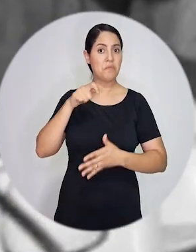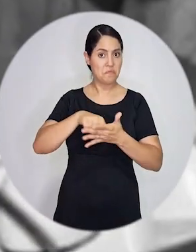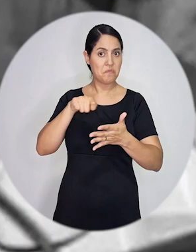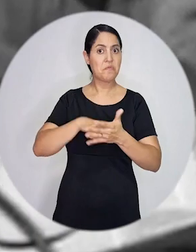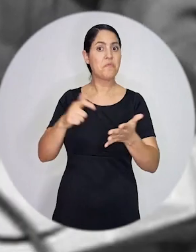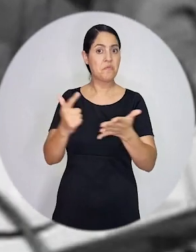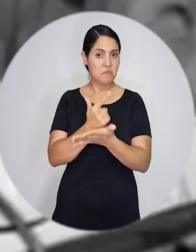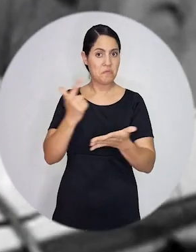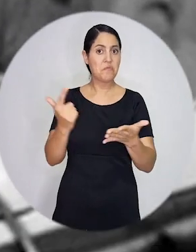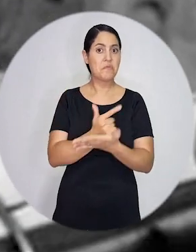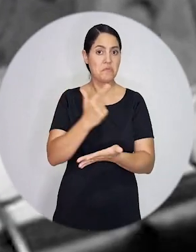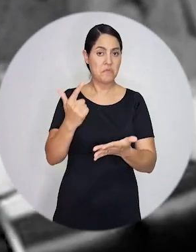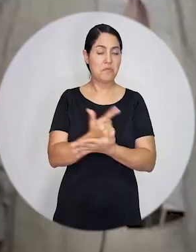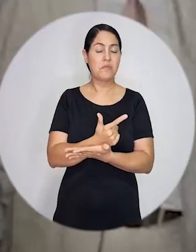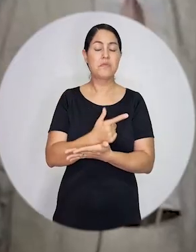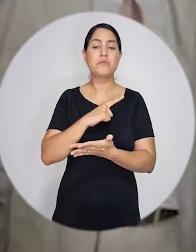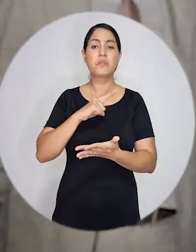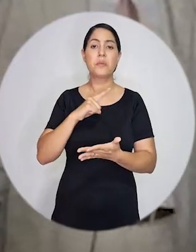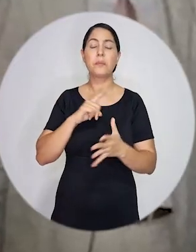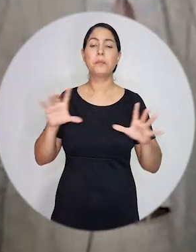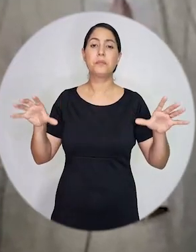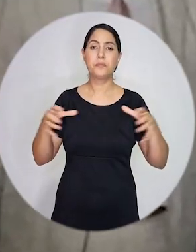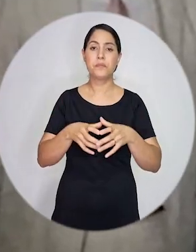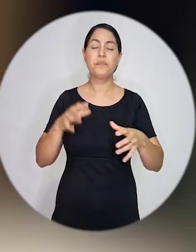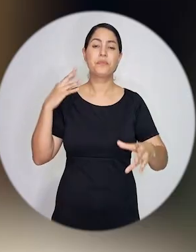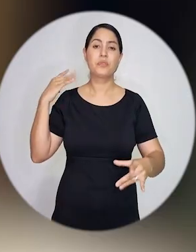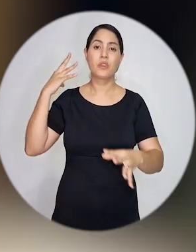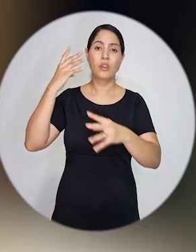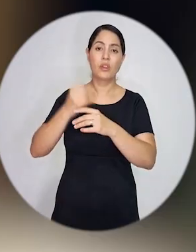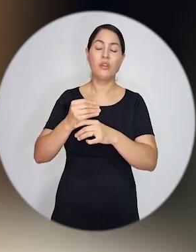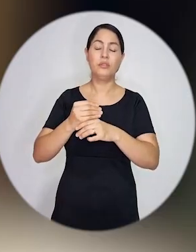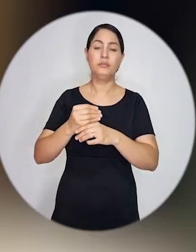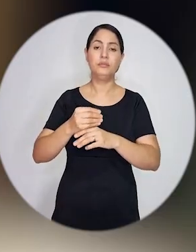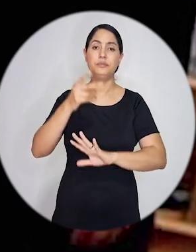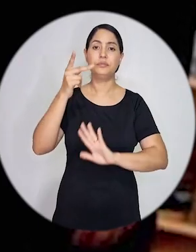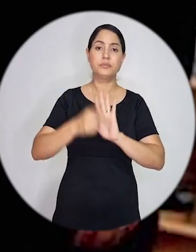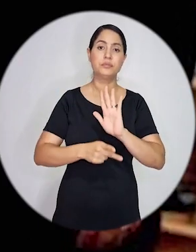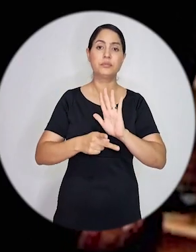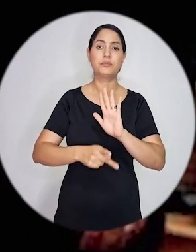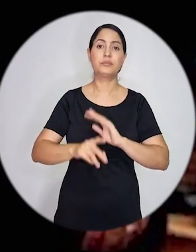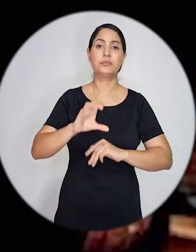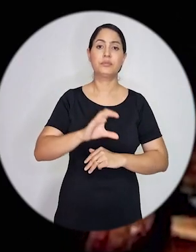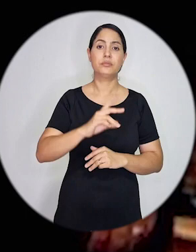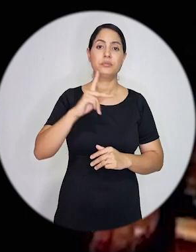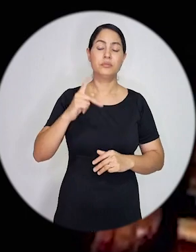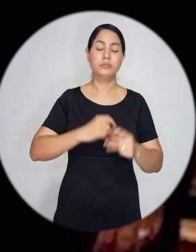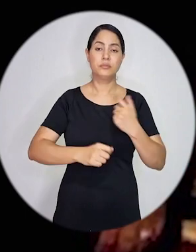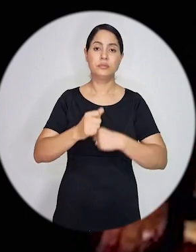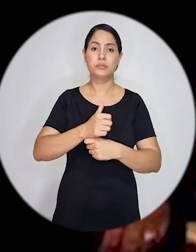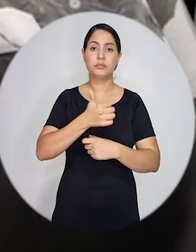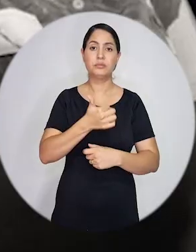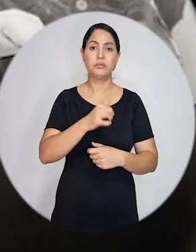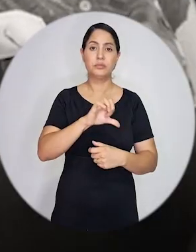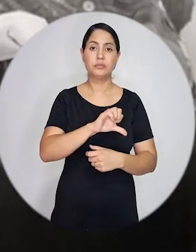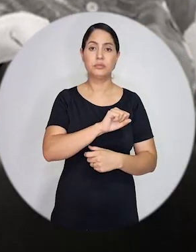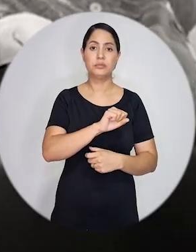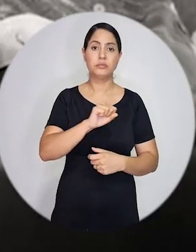livros, integrou associações especializadas e compôs a comissão revisora do anteprojeto do Código Penal